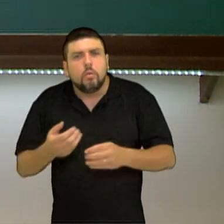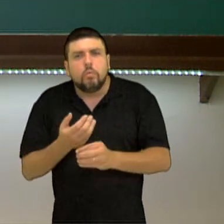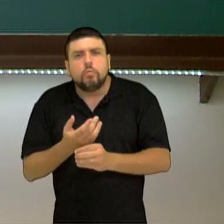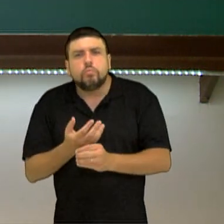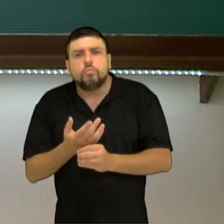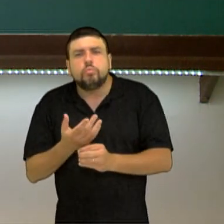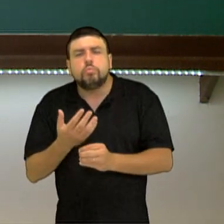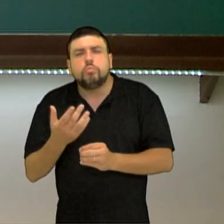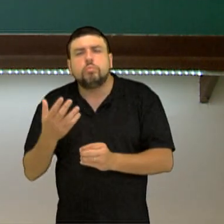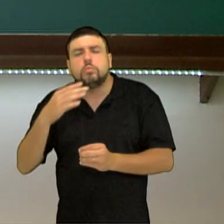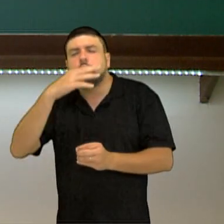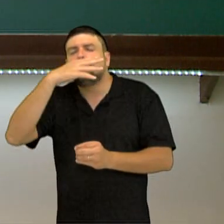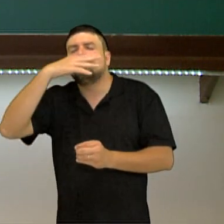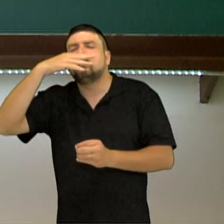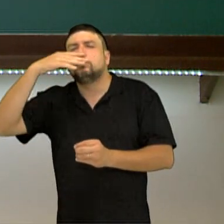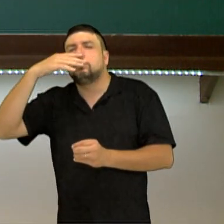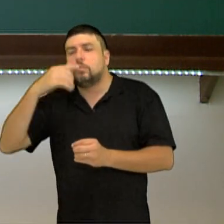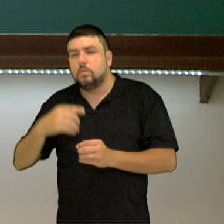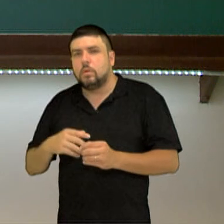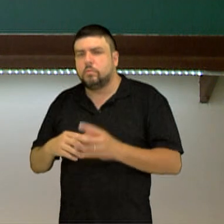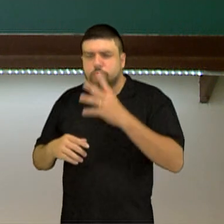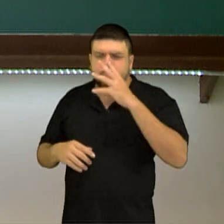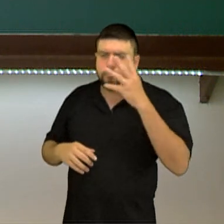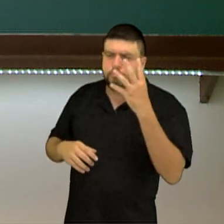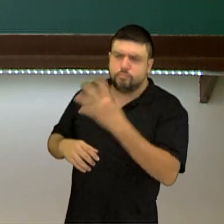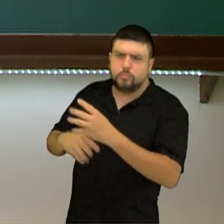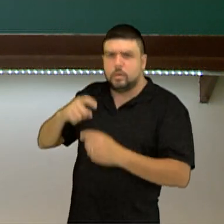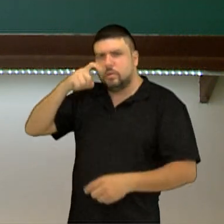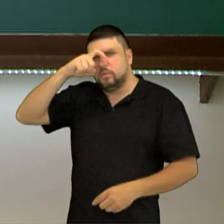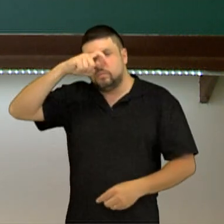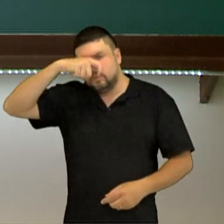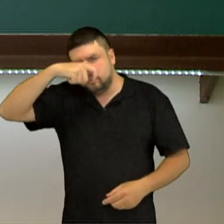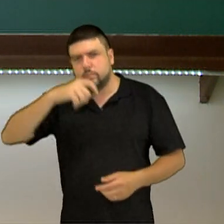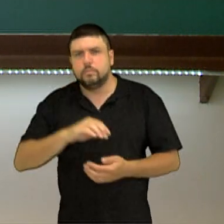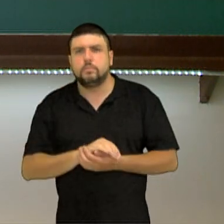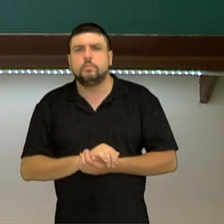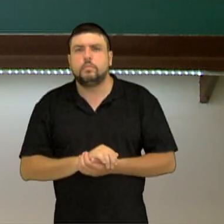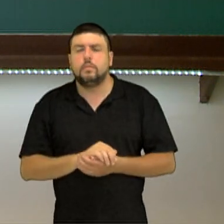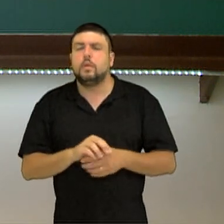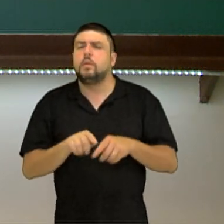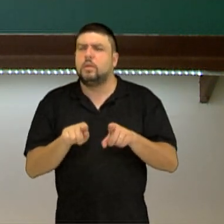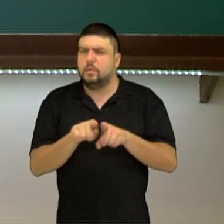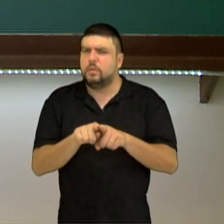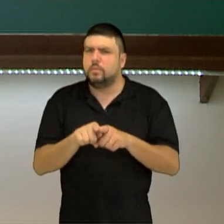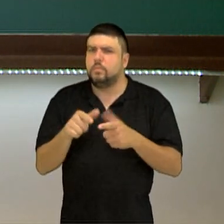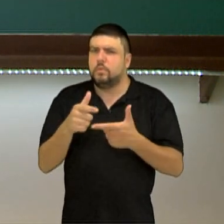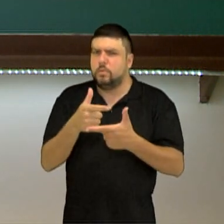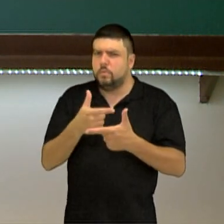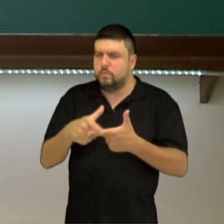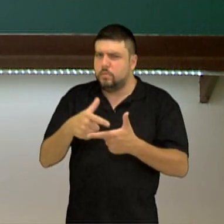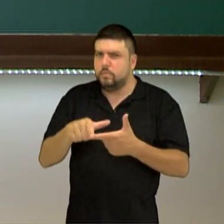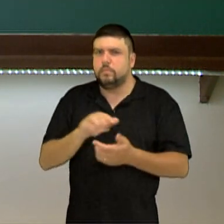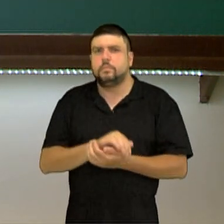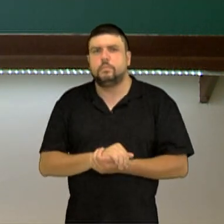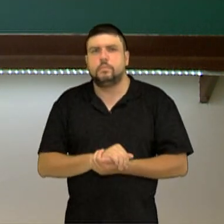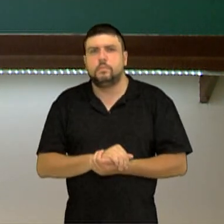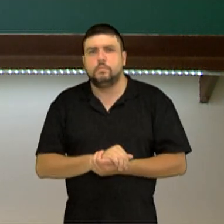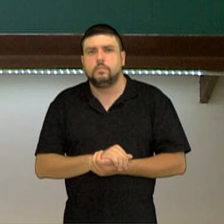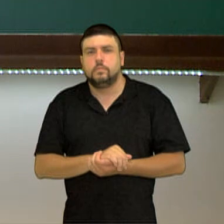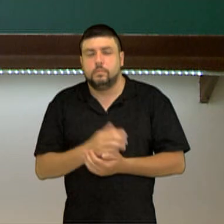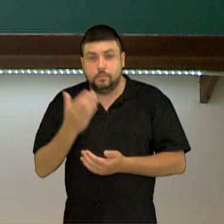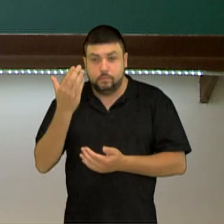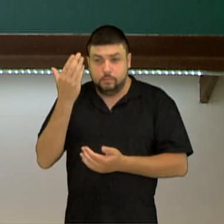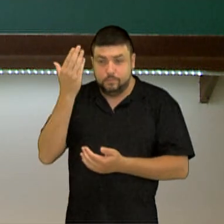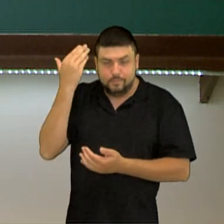eram considerados feiticeiros. Tinha mais um problema também. As velas tinham